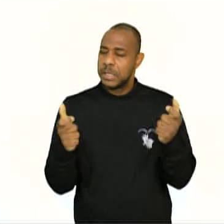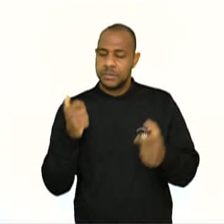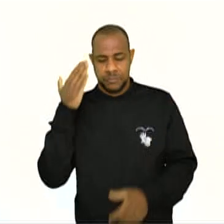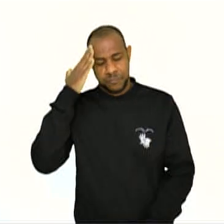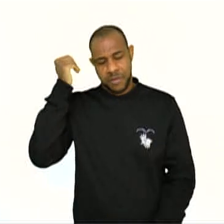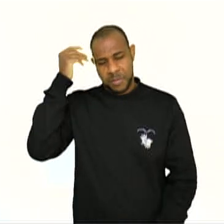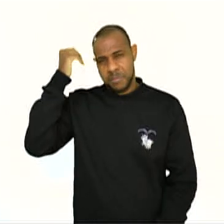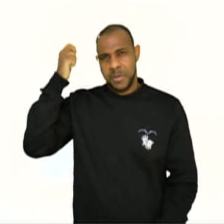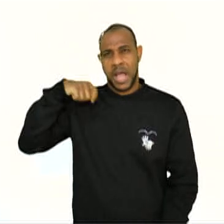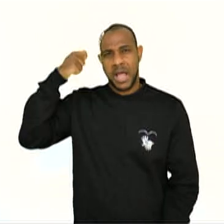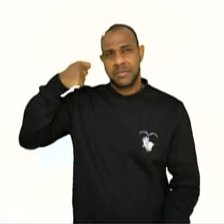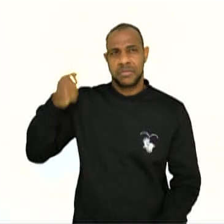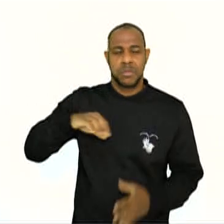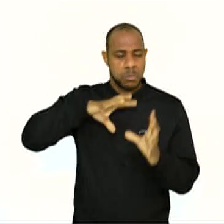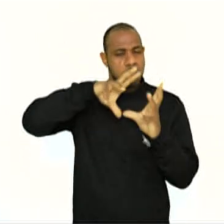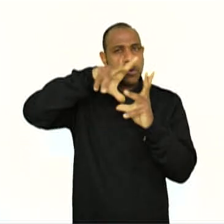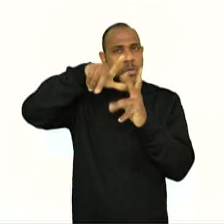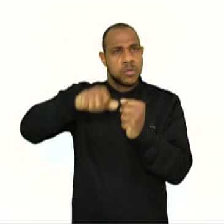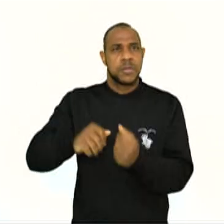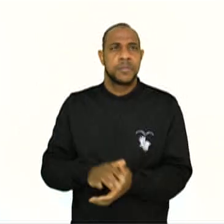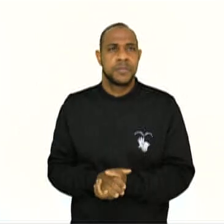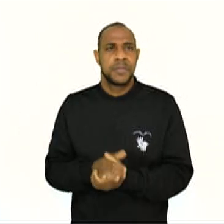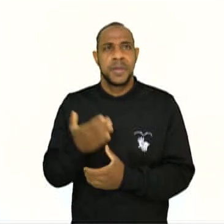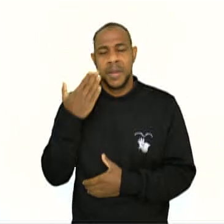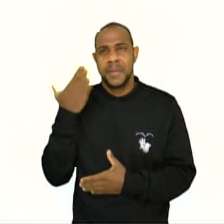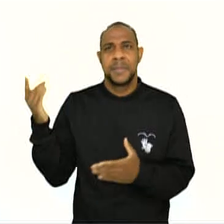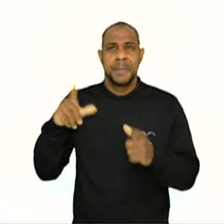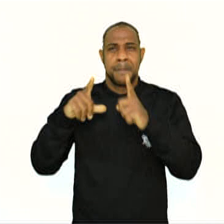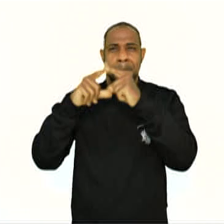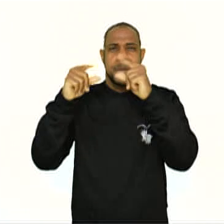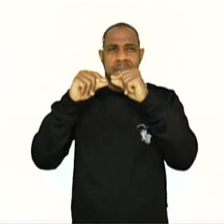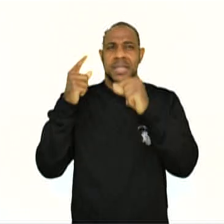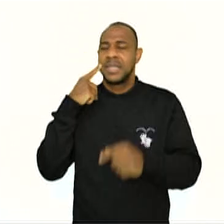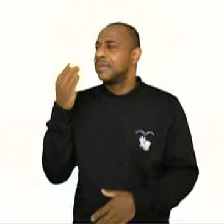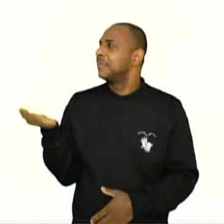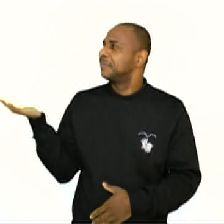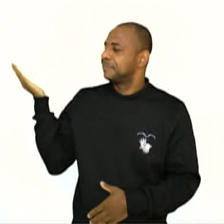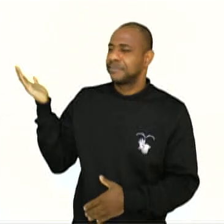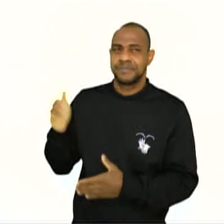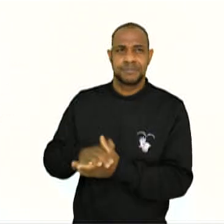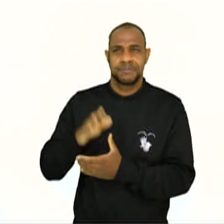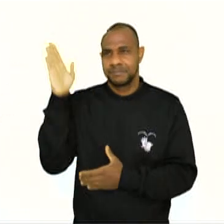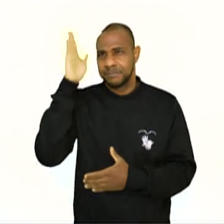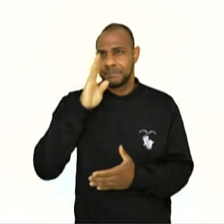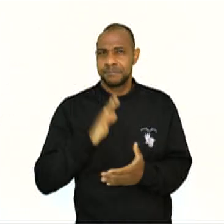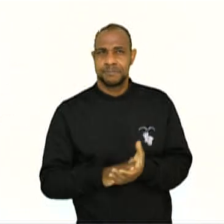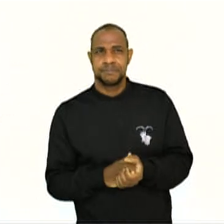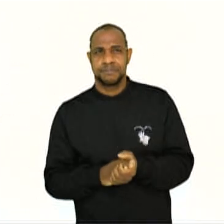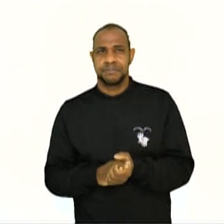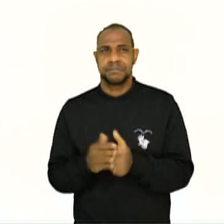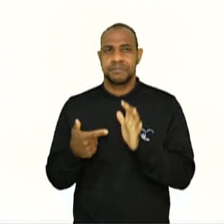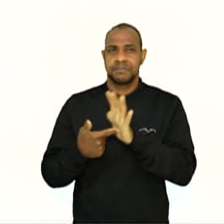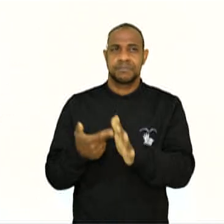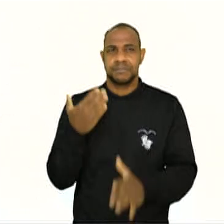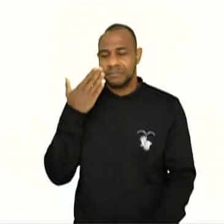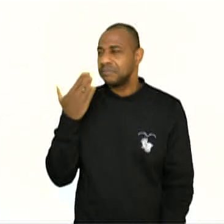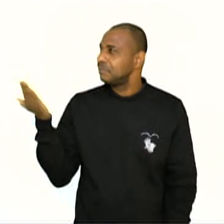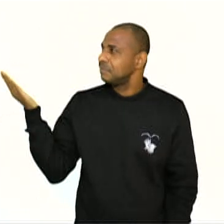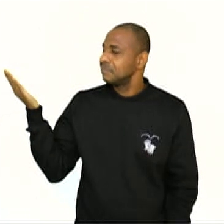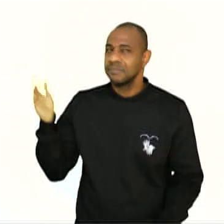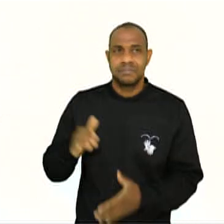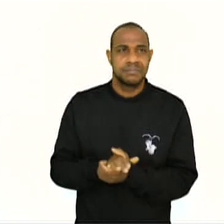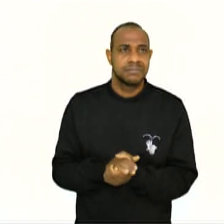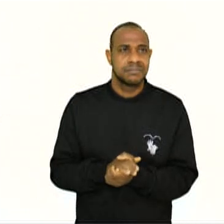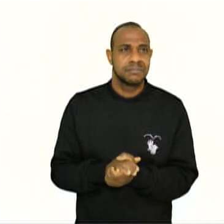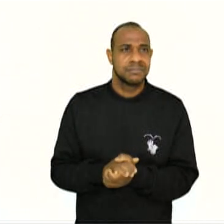reconhecidos mundialmente, né? Temos Brasília. Entre os artistas brasileiros reconhecidos mundialmente está Oscar Niemeyer, um